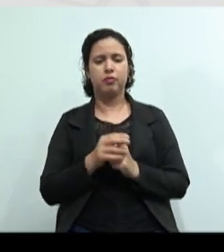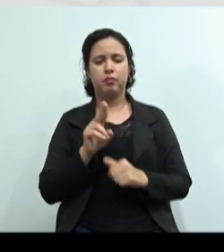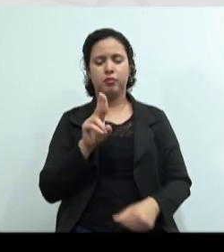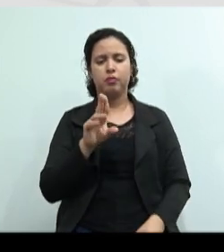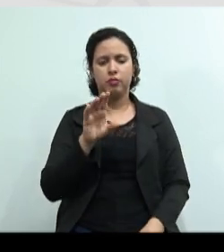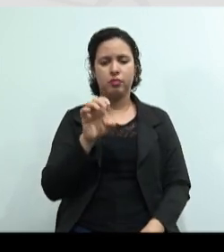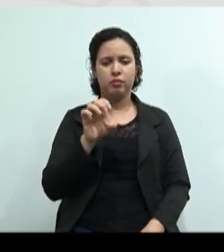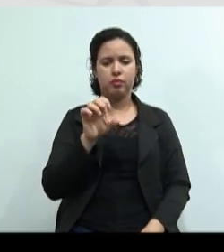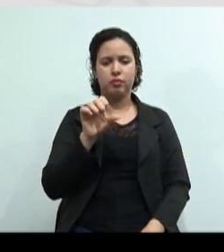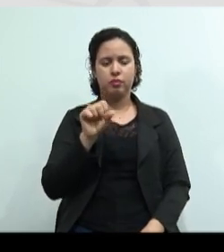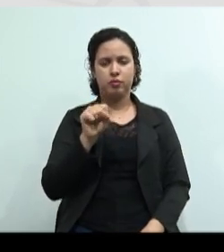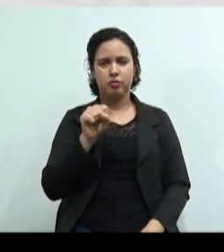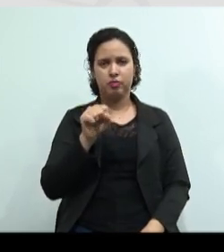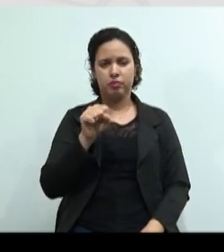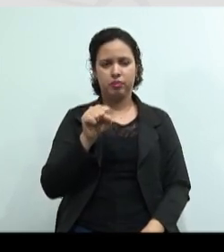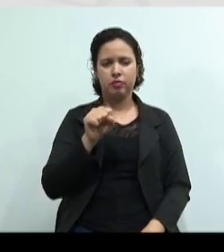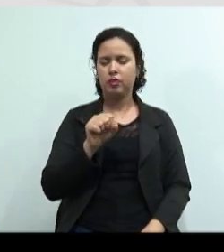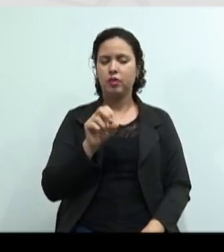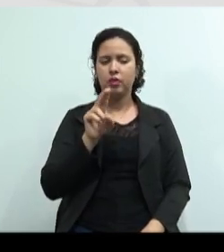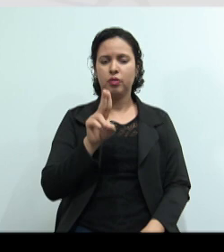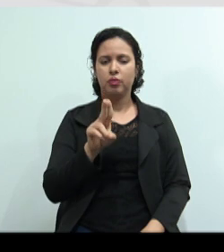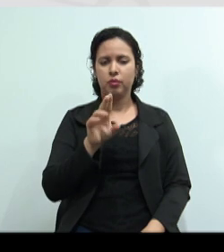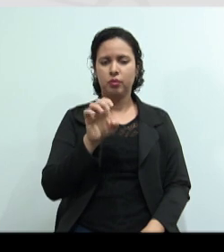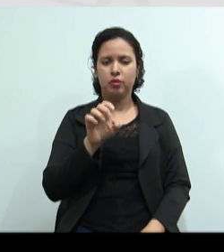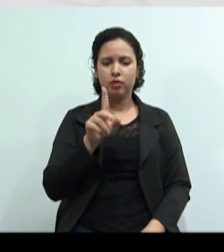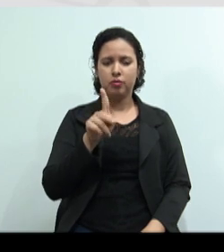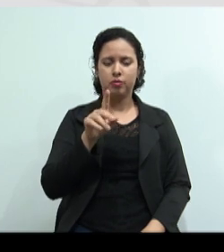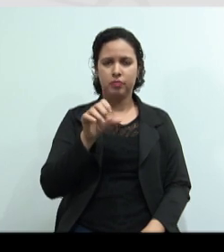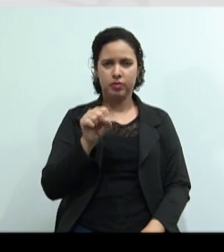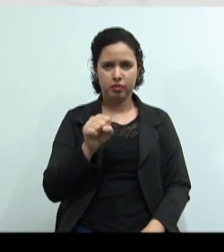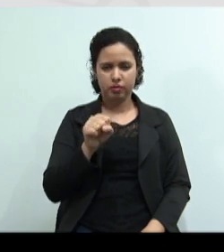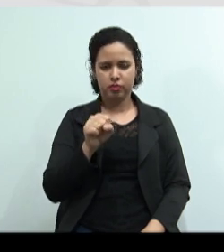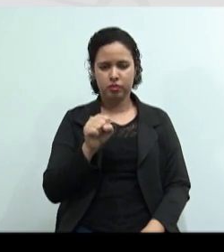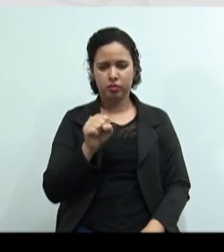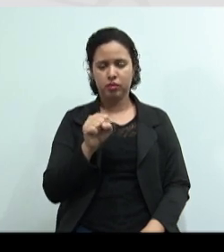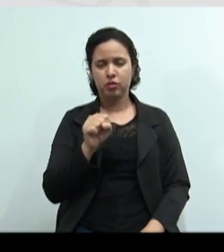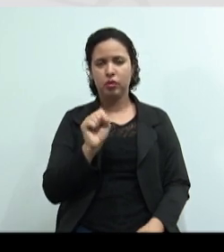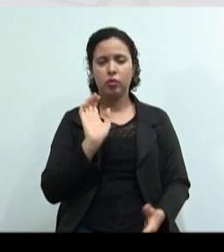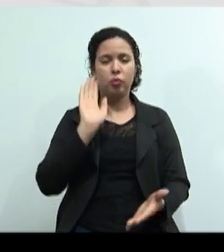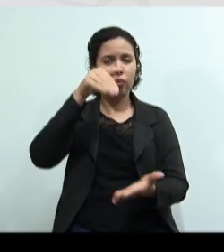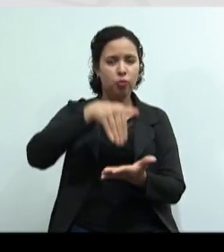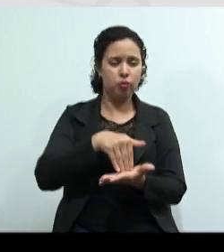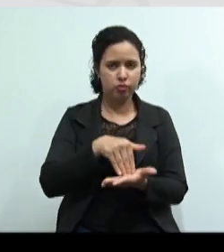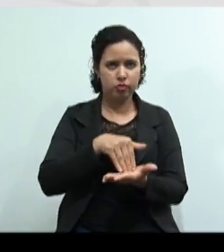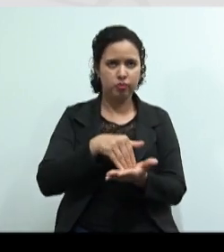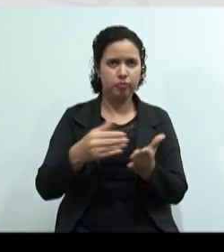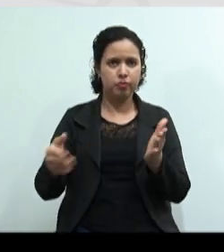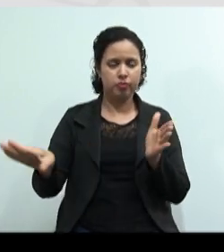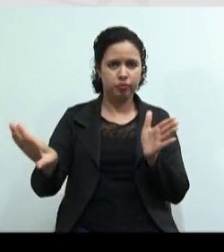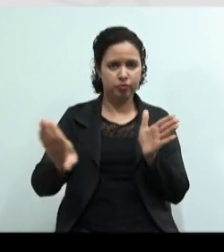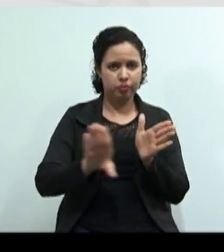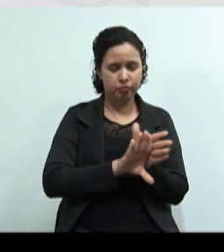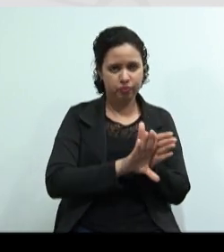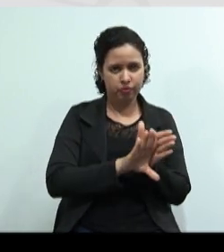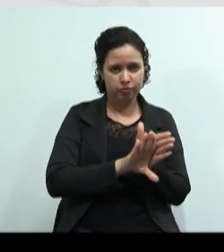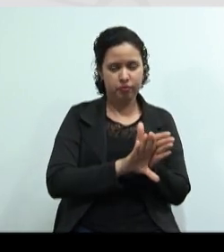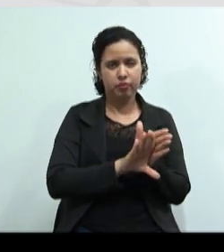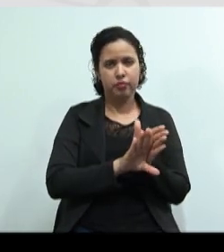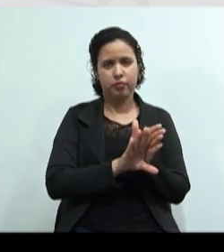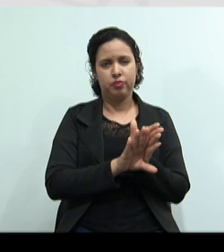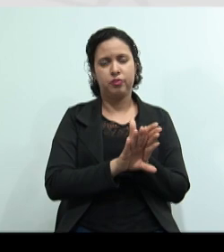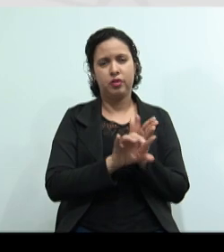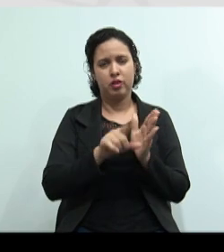O último a entrar é o primeiro a sair e assim sucessivamente. Então, na primeira compra foi o